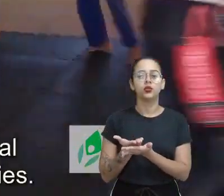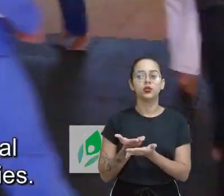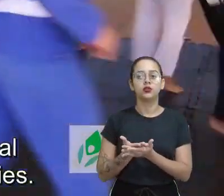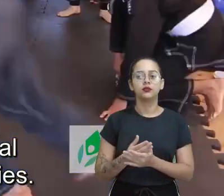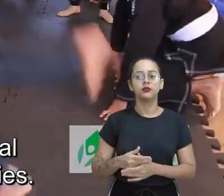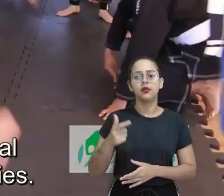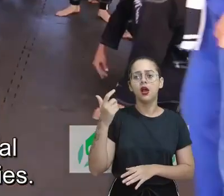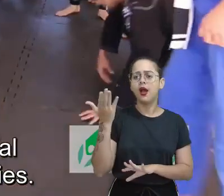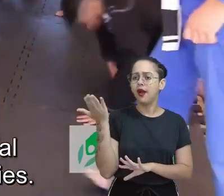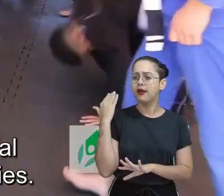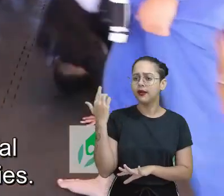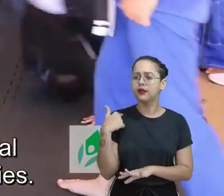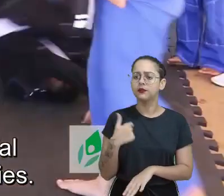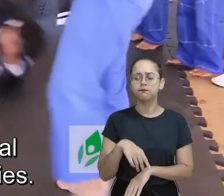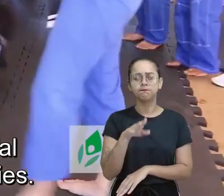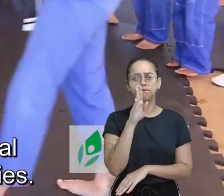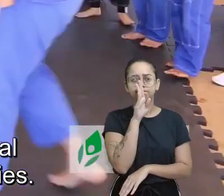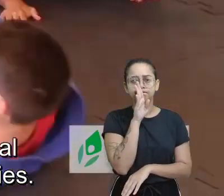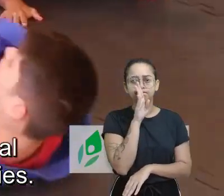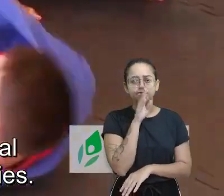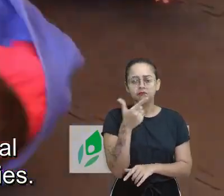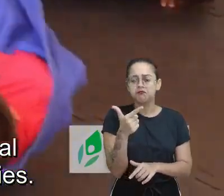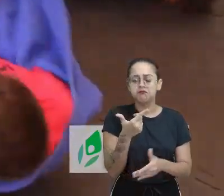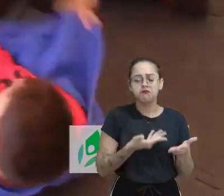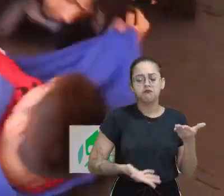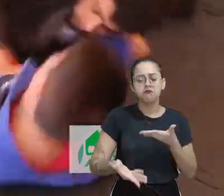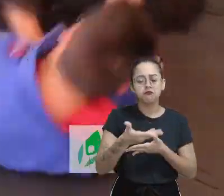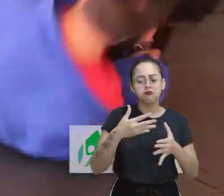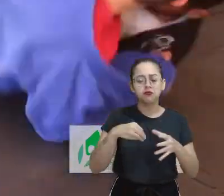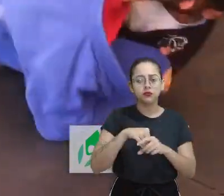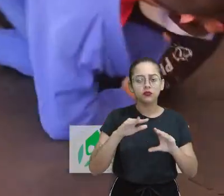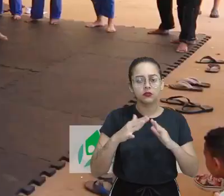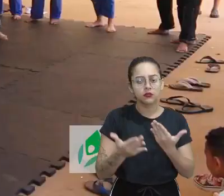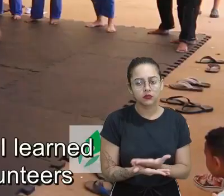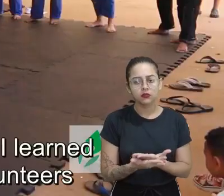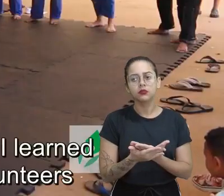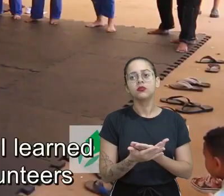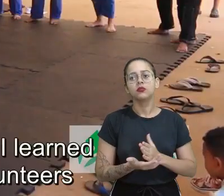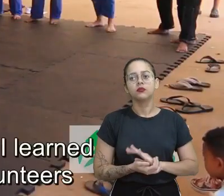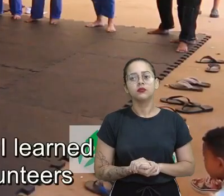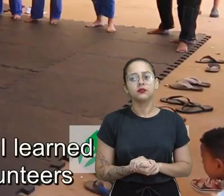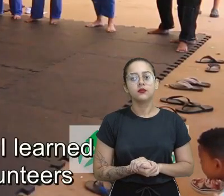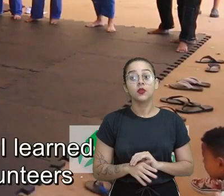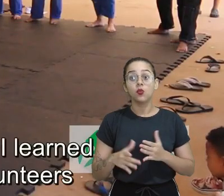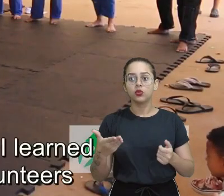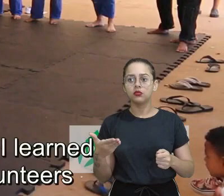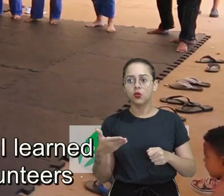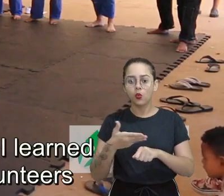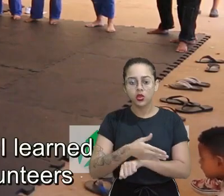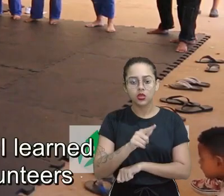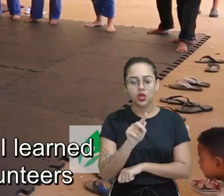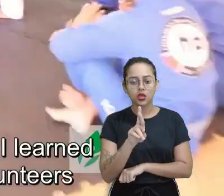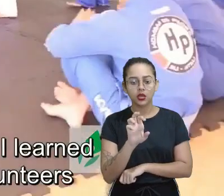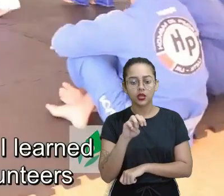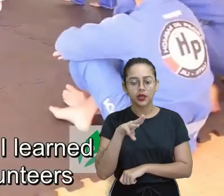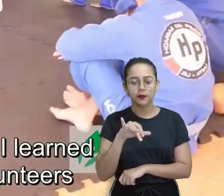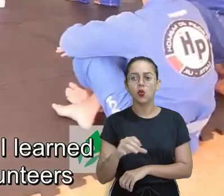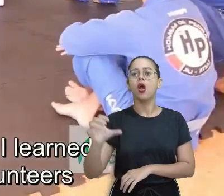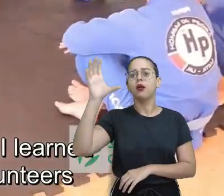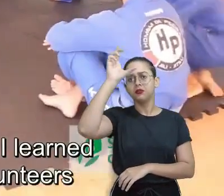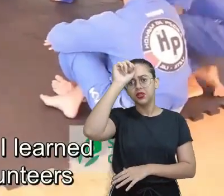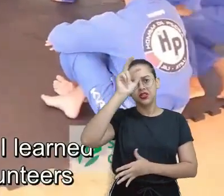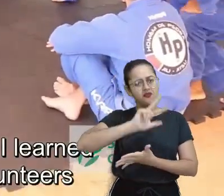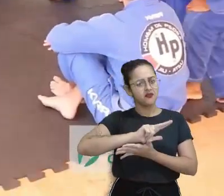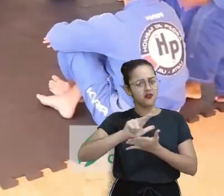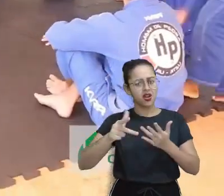Eu era um moleque quieto, sem interação nenhuma com a escola. Quando entrei para o Grêmio, aprendi muitas coisas com